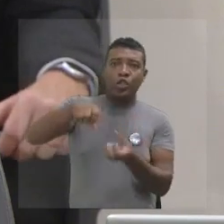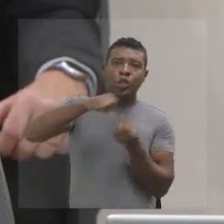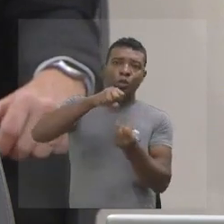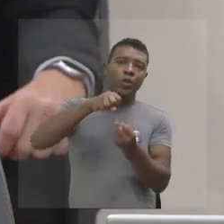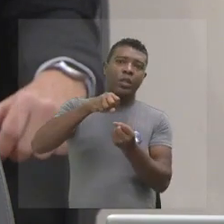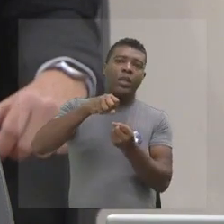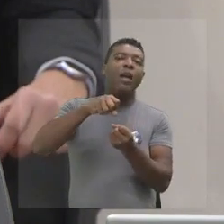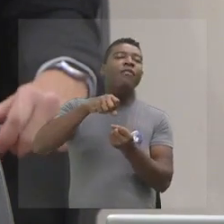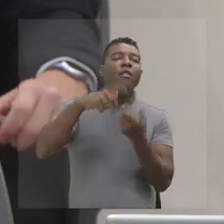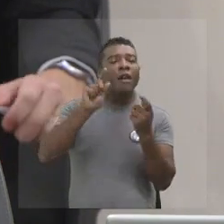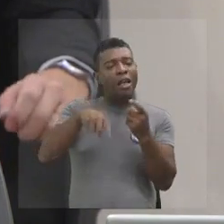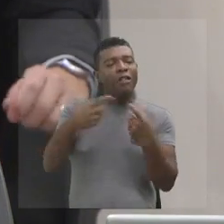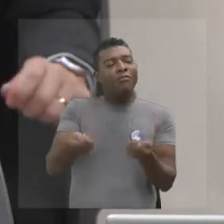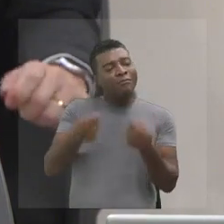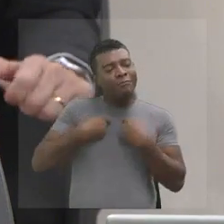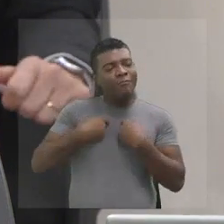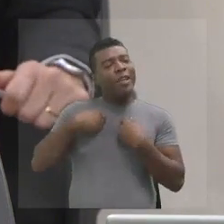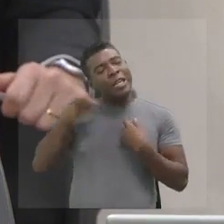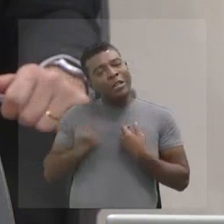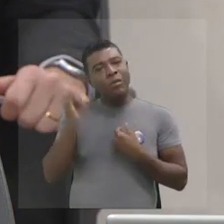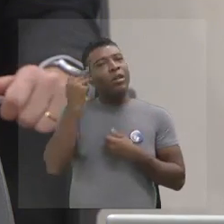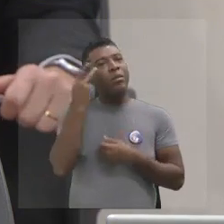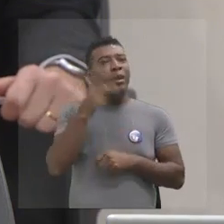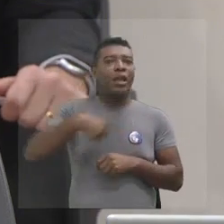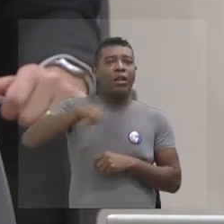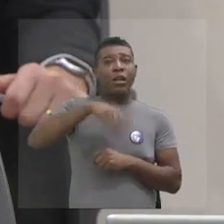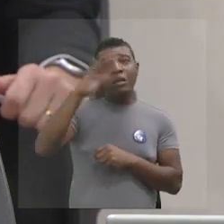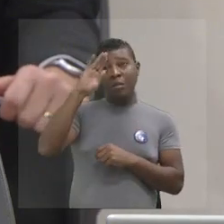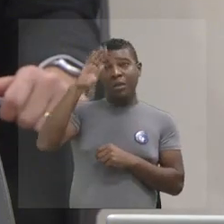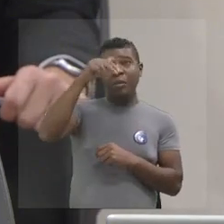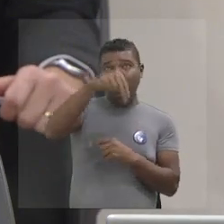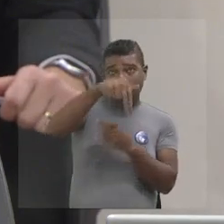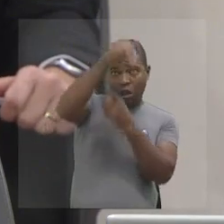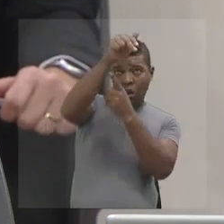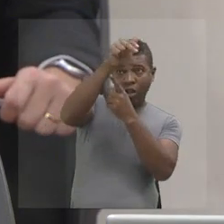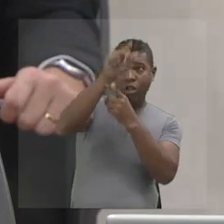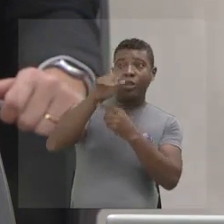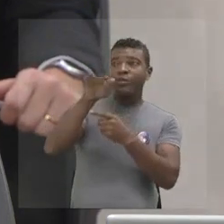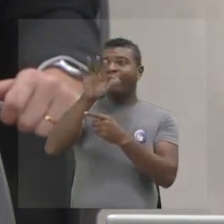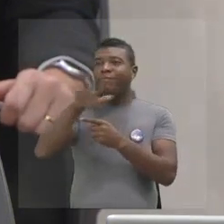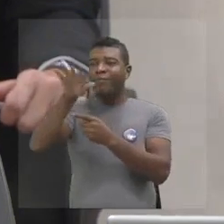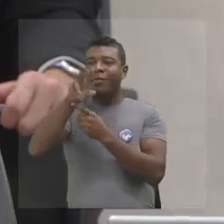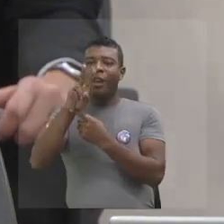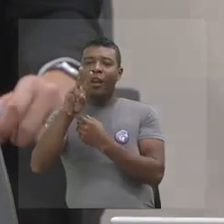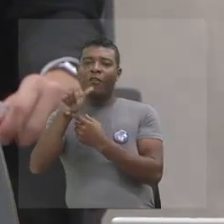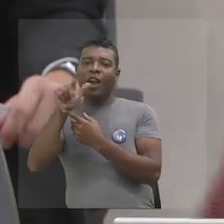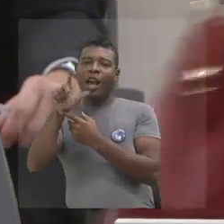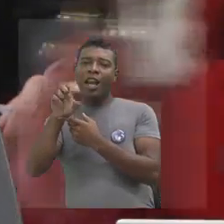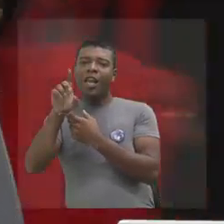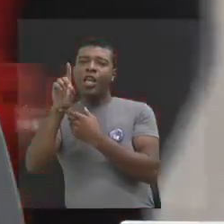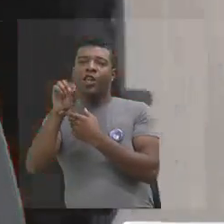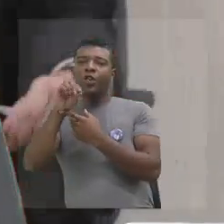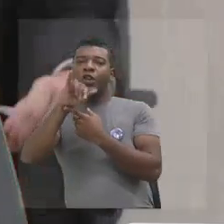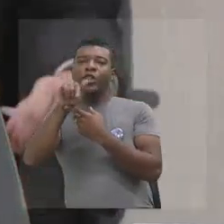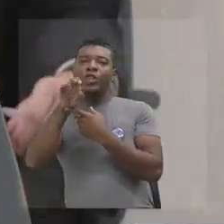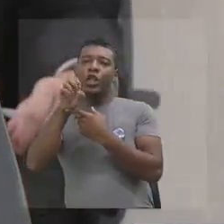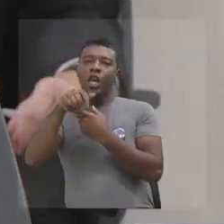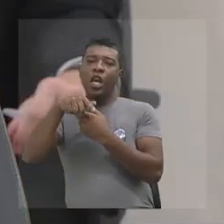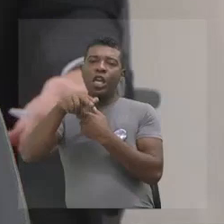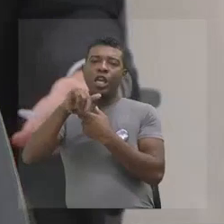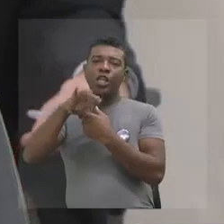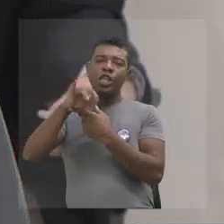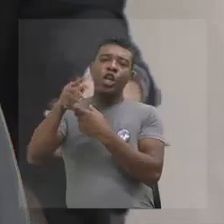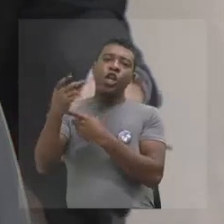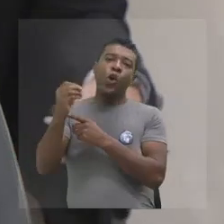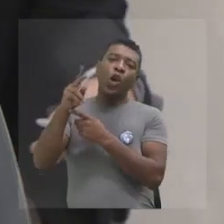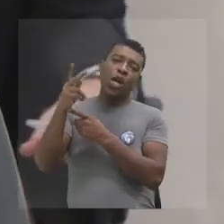para a gente e com grande potencial né especialmente Norte em relação ao Programa Água Doce e nós Esse